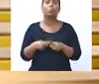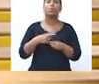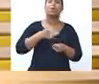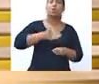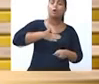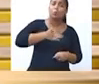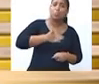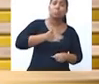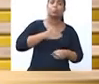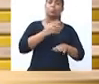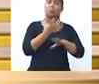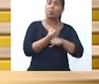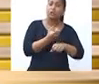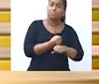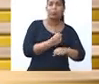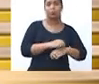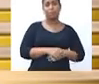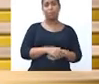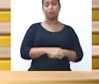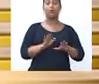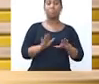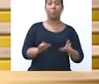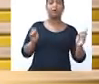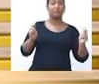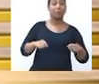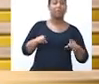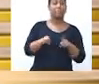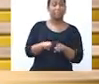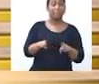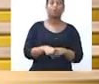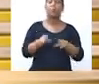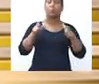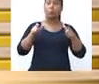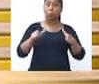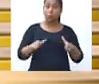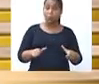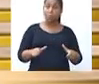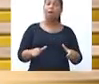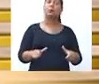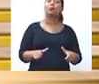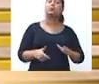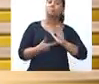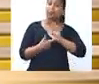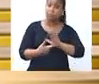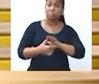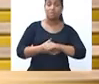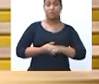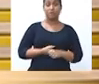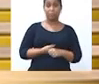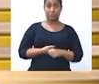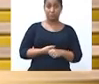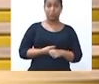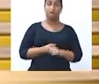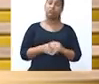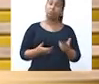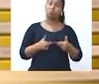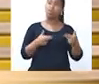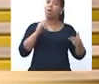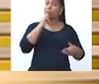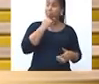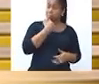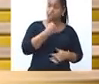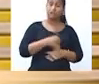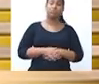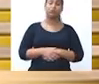de matemática? Mas também ela pode ser um lugar em que isso seja reforçado. Entendi. E isso é muito triste. Perverso,